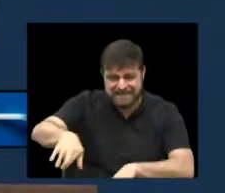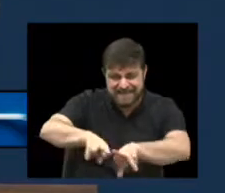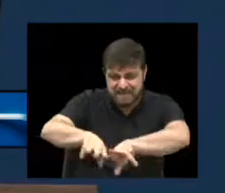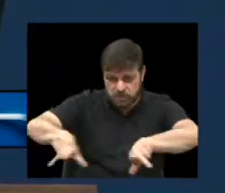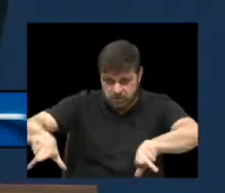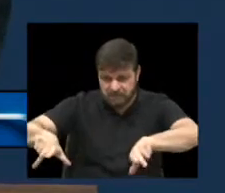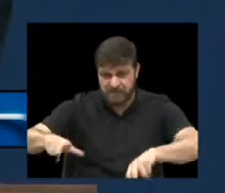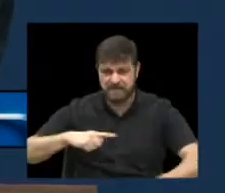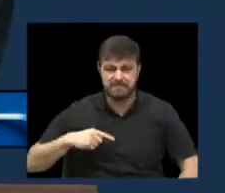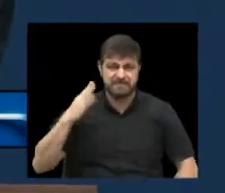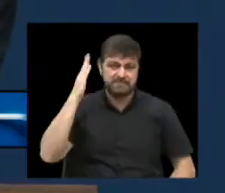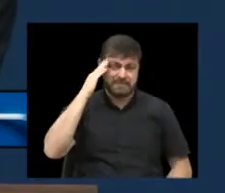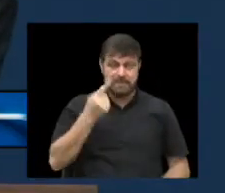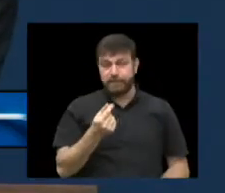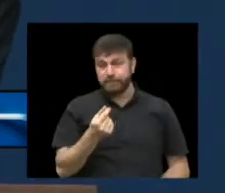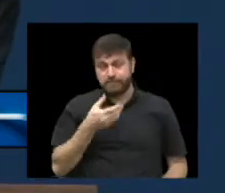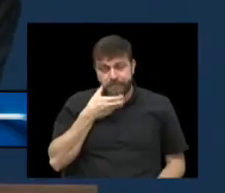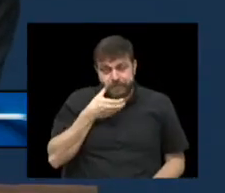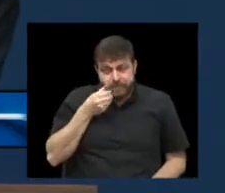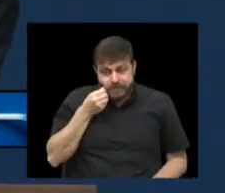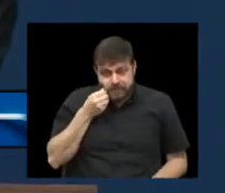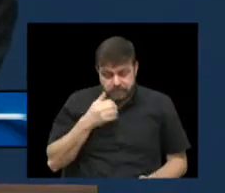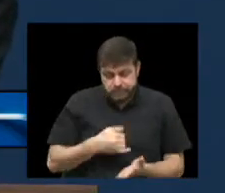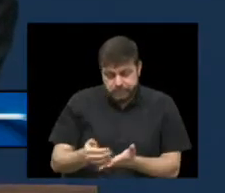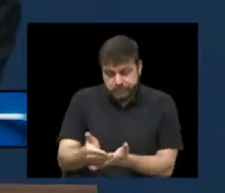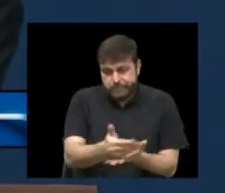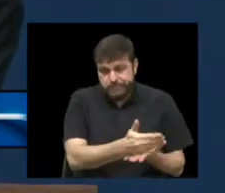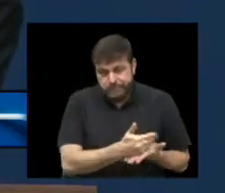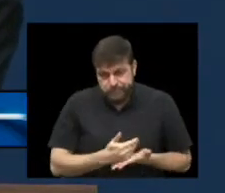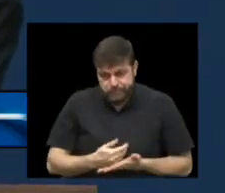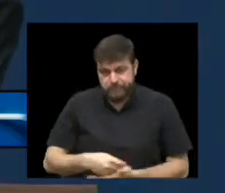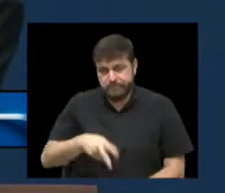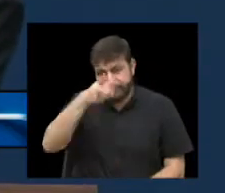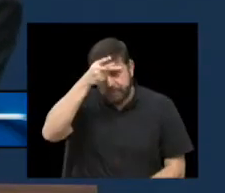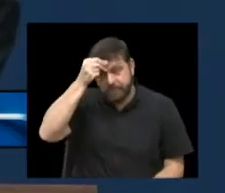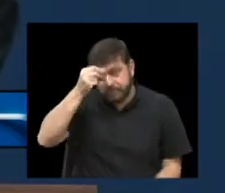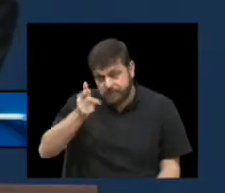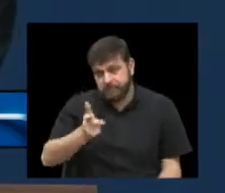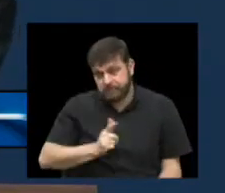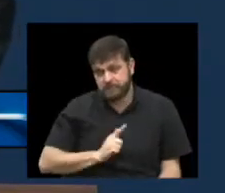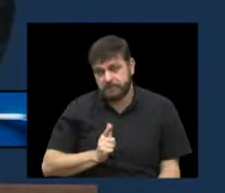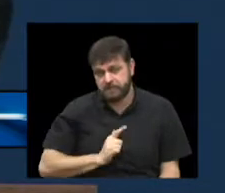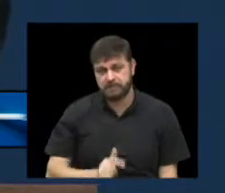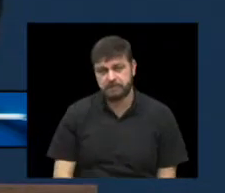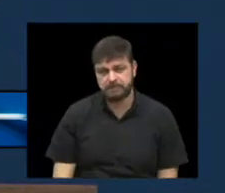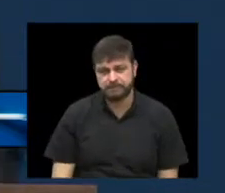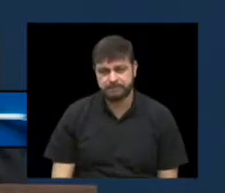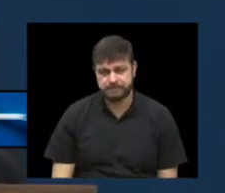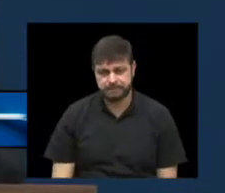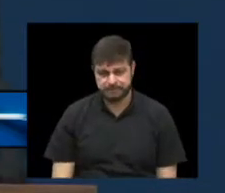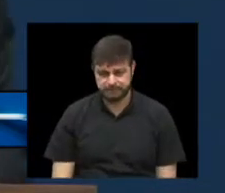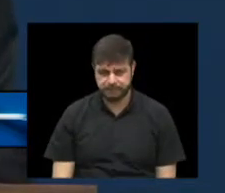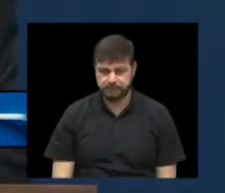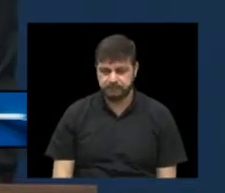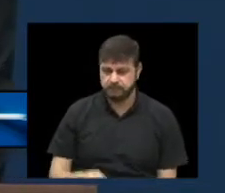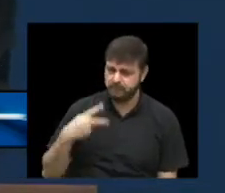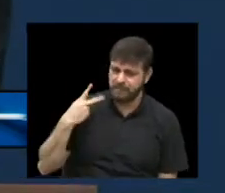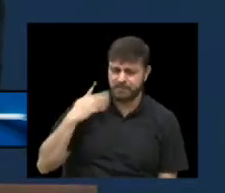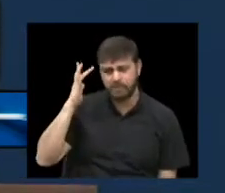as limitações orçamentárias e de receita que certamente teremos pela frente. Tem uma parte, vereador. Vereador, eu acho